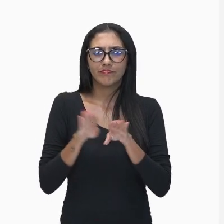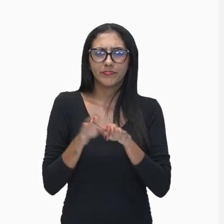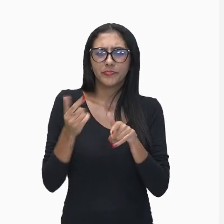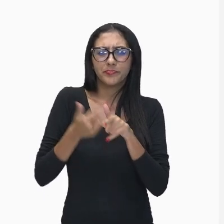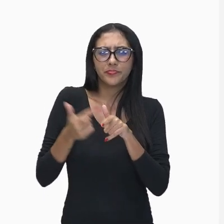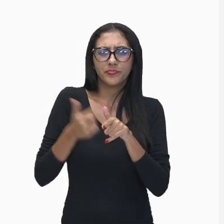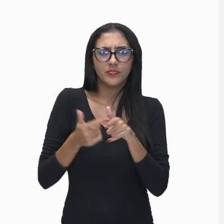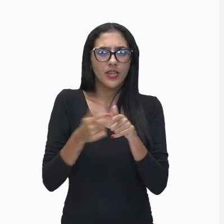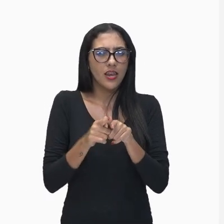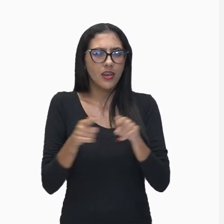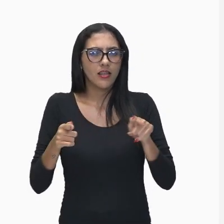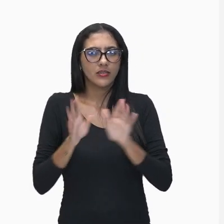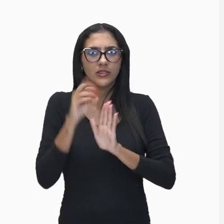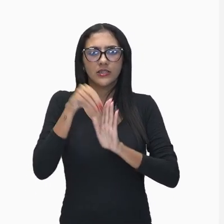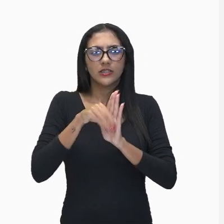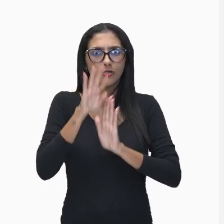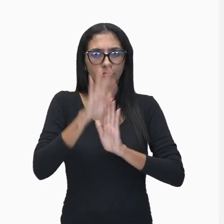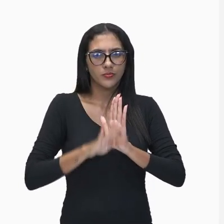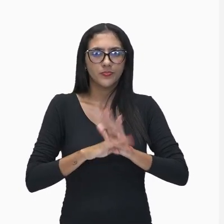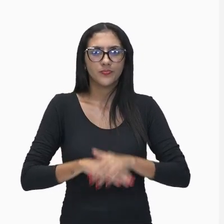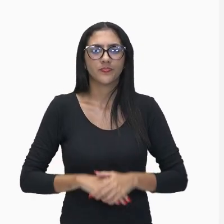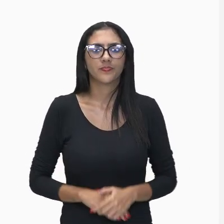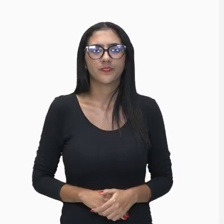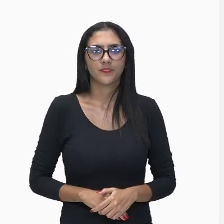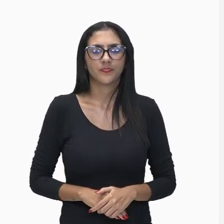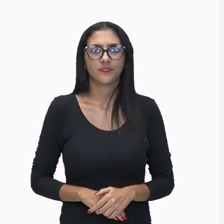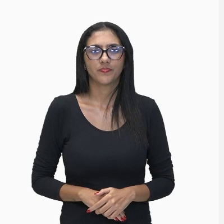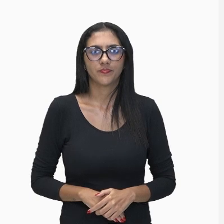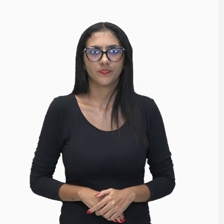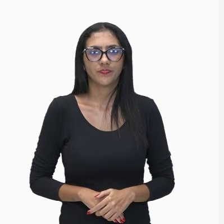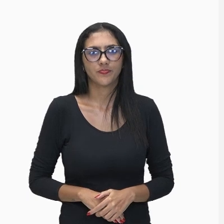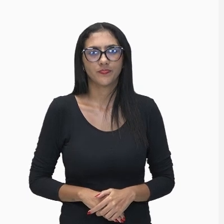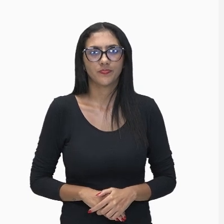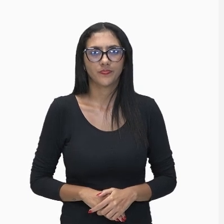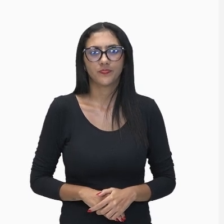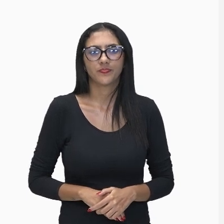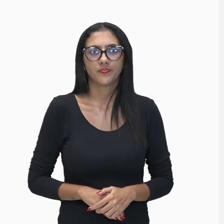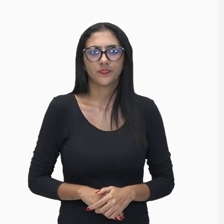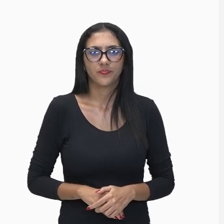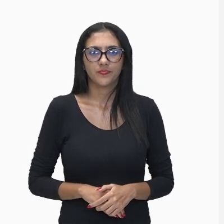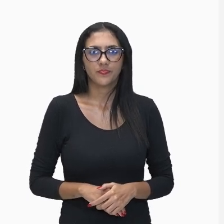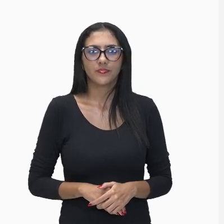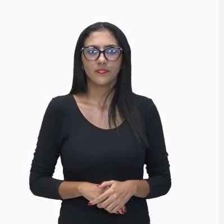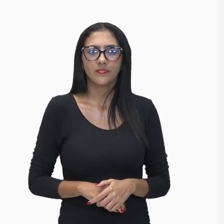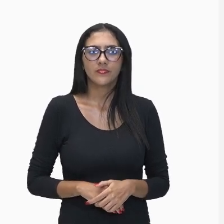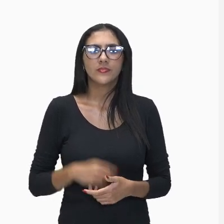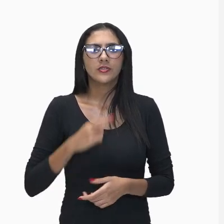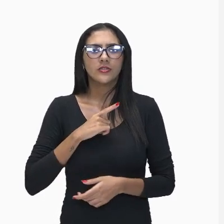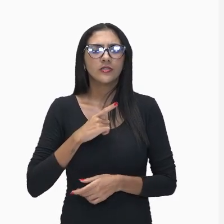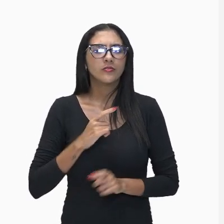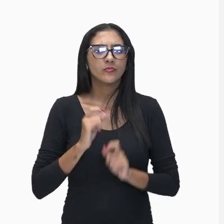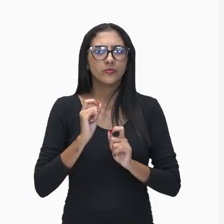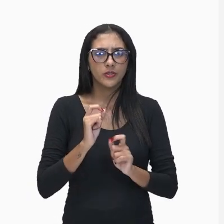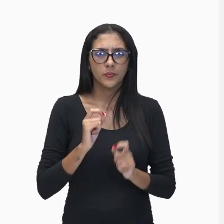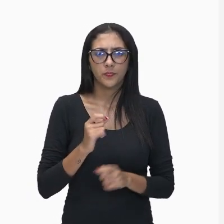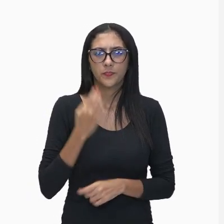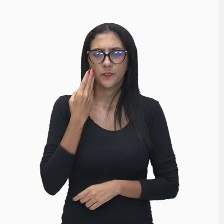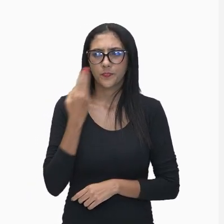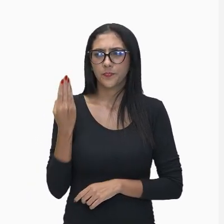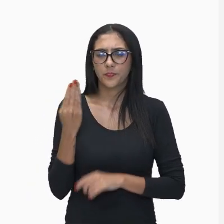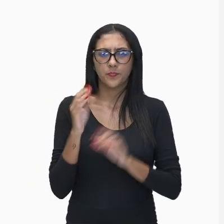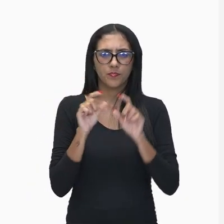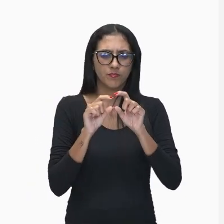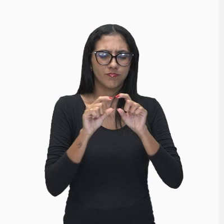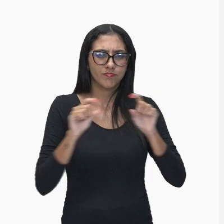Então, colocando aqui para vocês e destacando ele, olha só. 1/3 delas causariam. Aqui nós temos